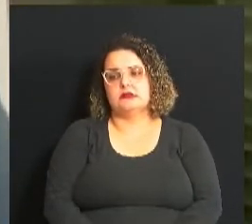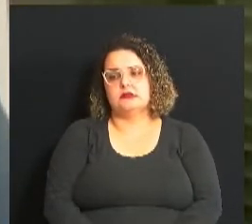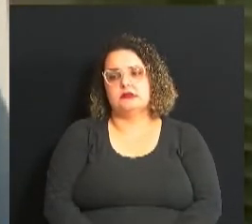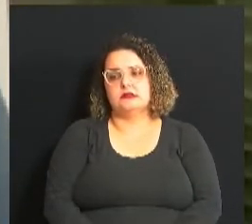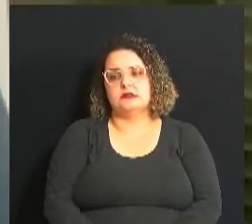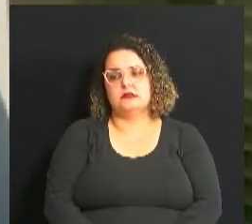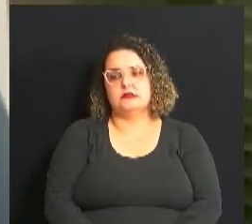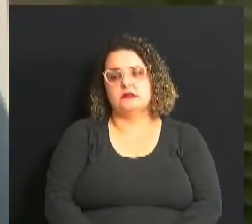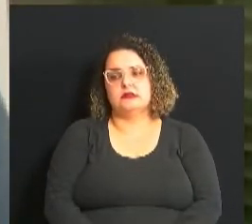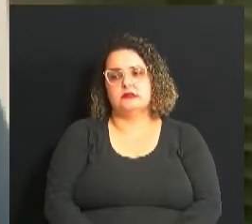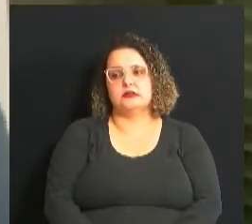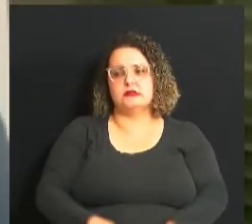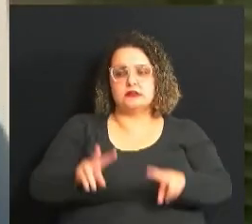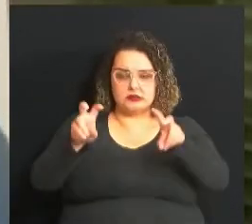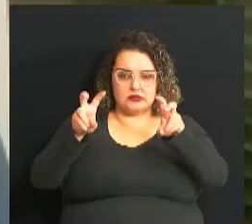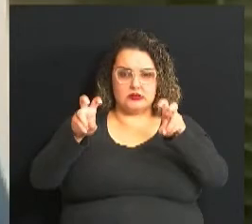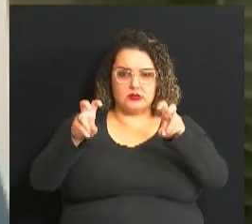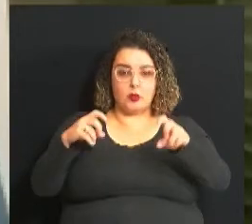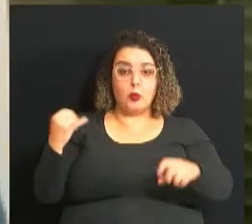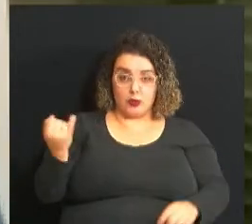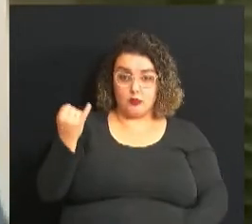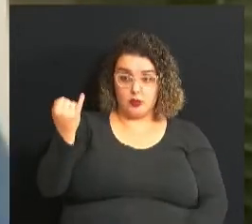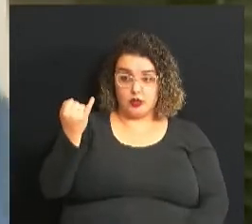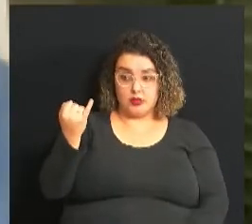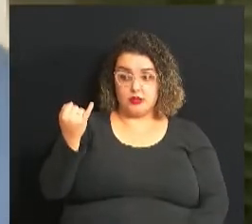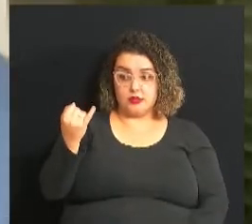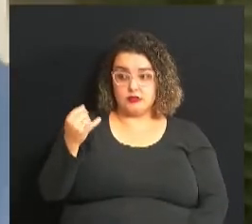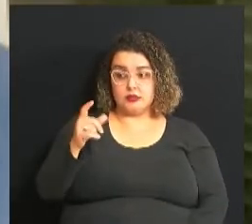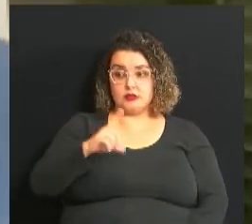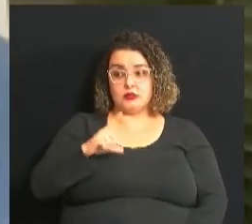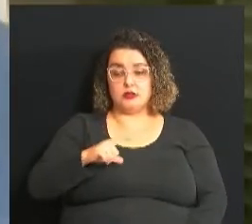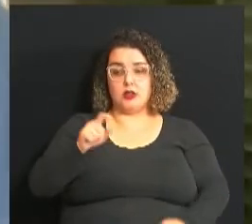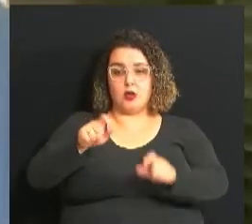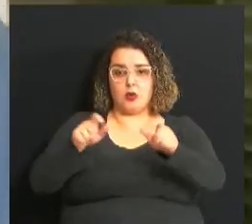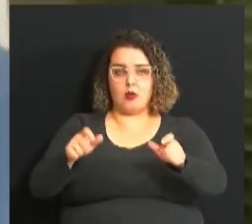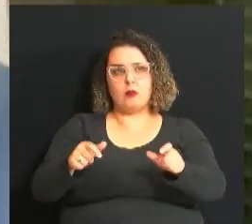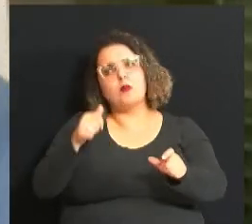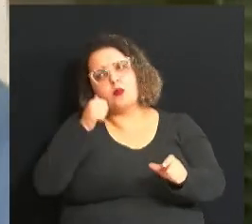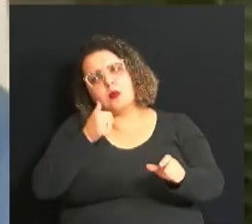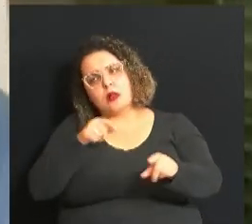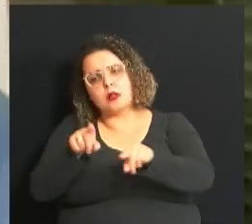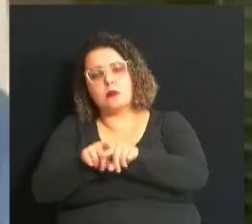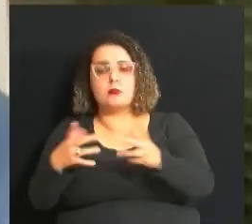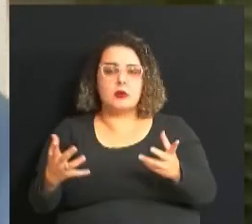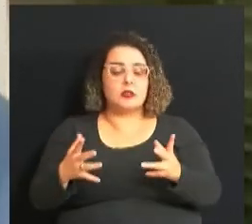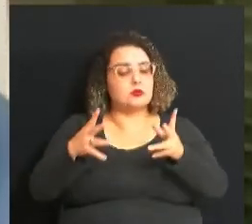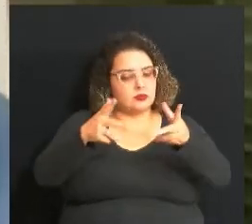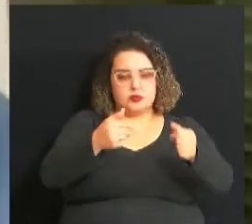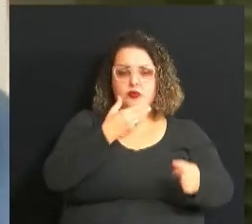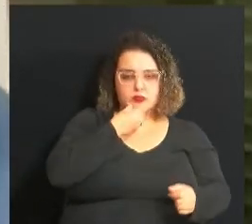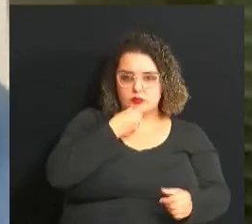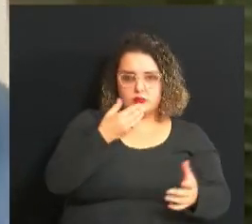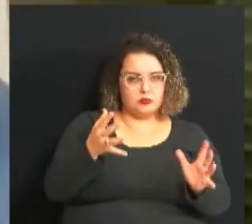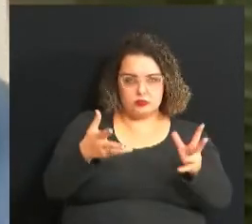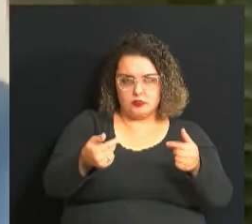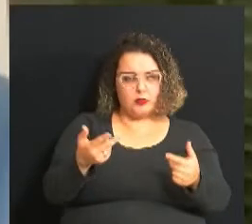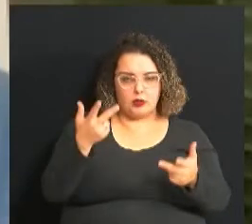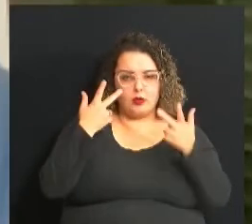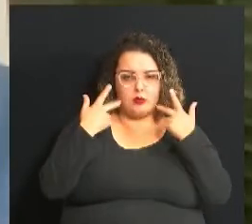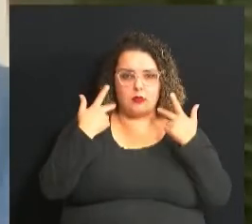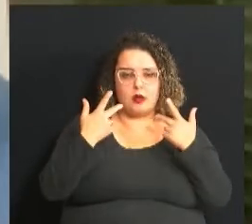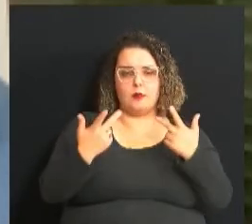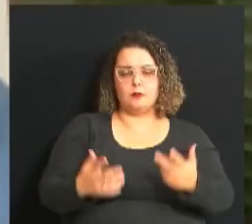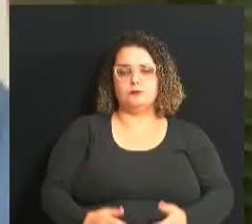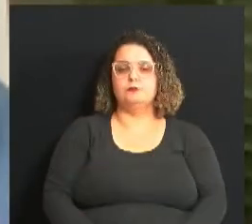um assunto que é importante. Existem muitos homens, mulheres também, mas homens de maneira geral, mais frequente,